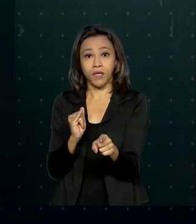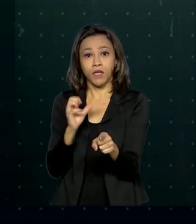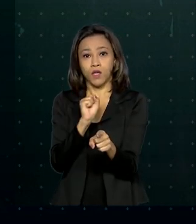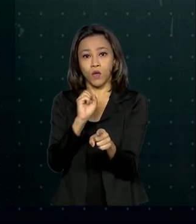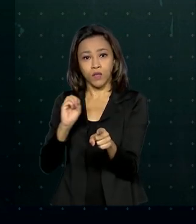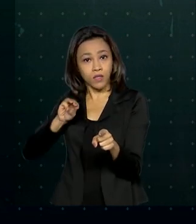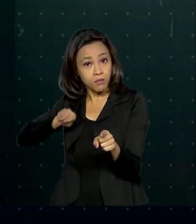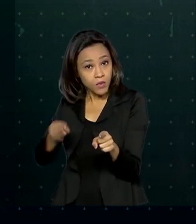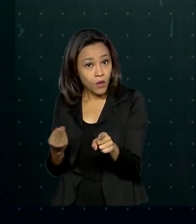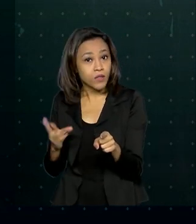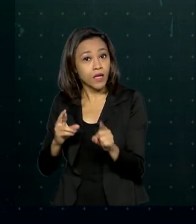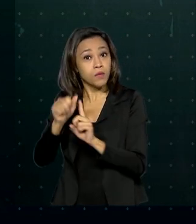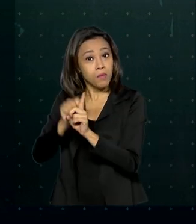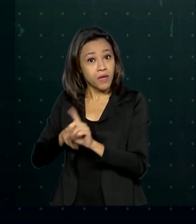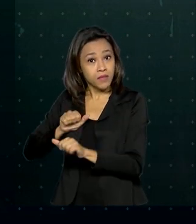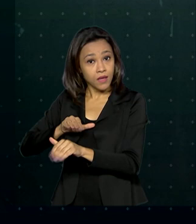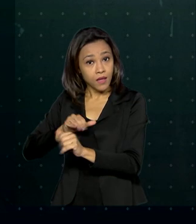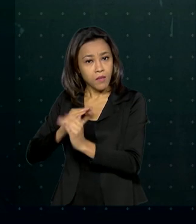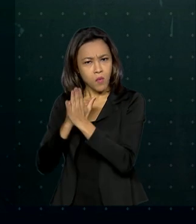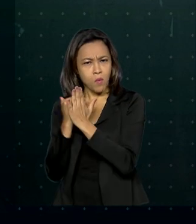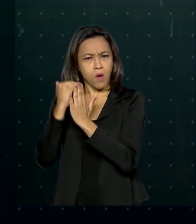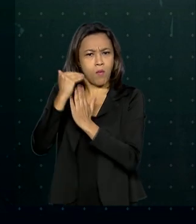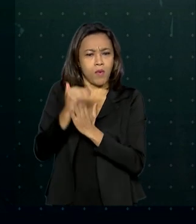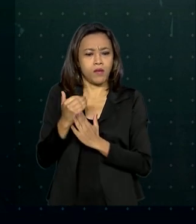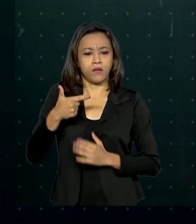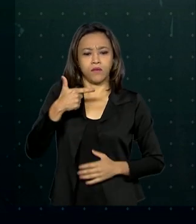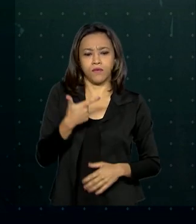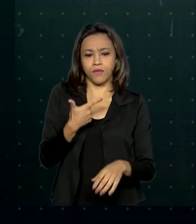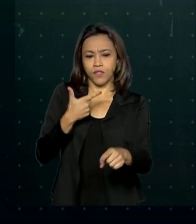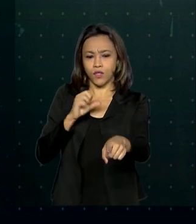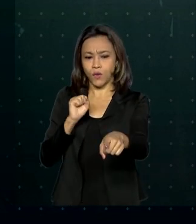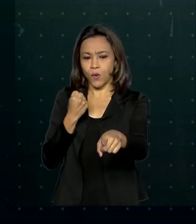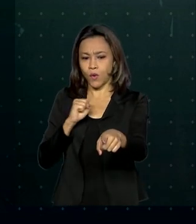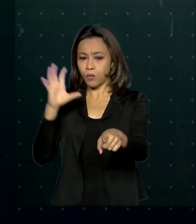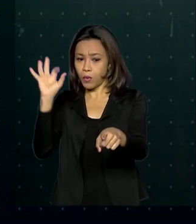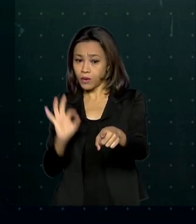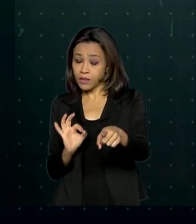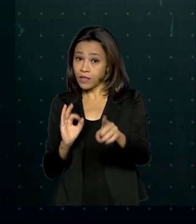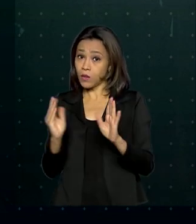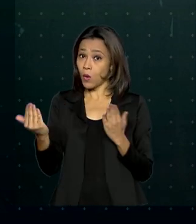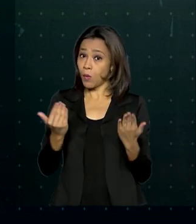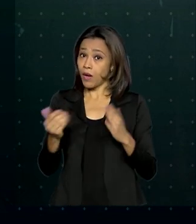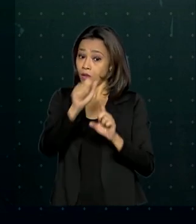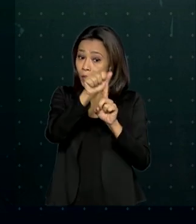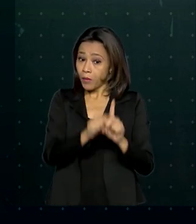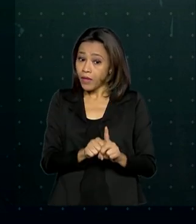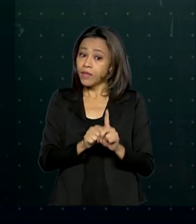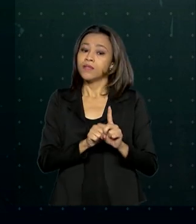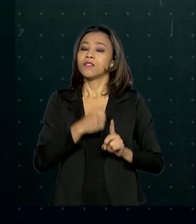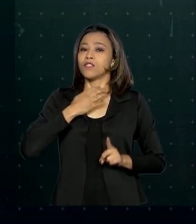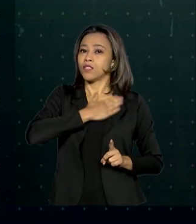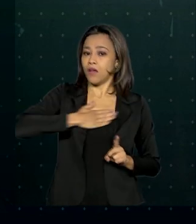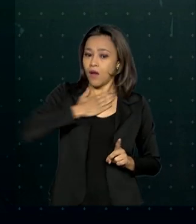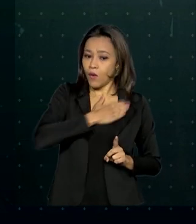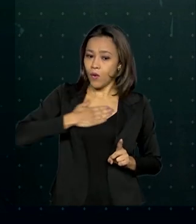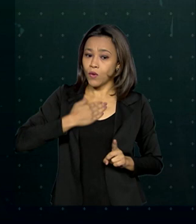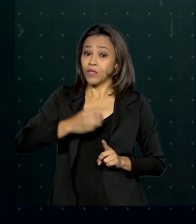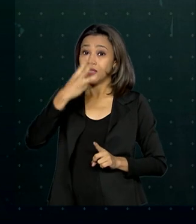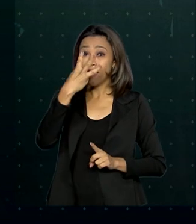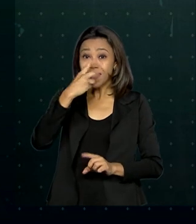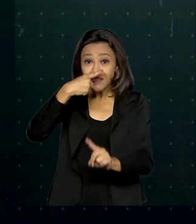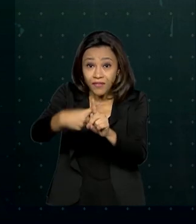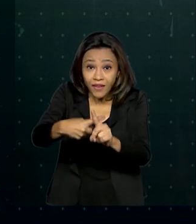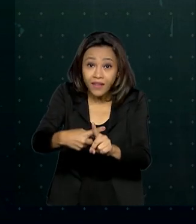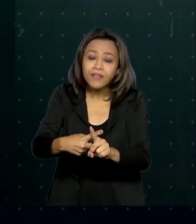em setembro, um crescimento de 28% em relação a agosto. O número é três vezes maior